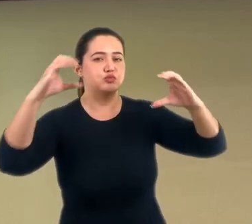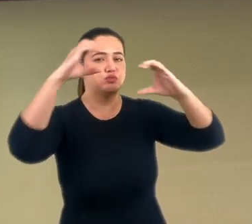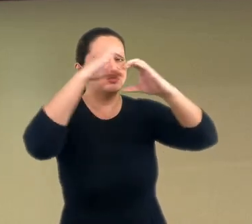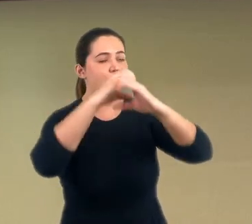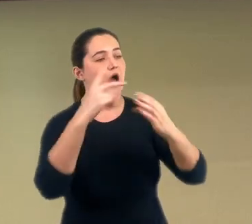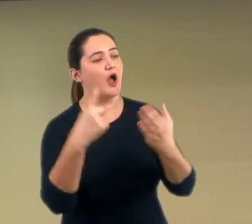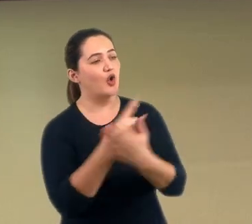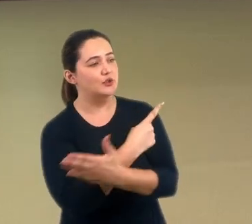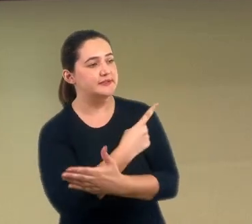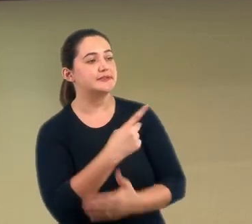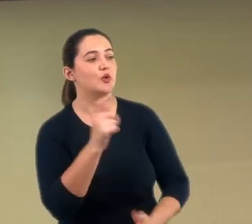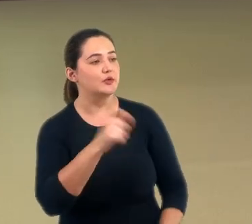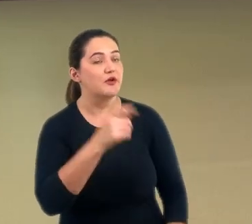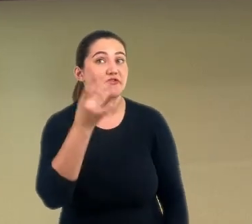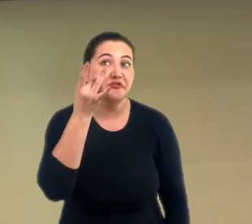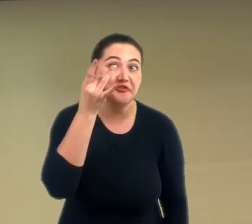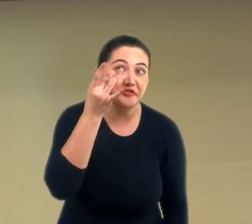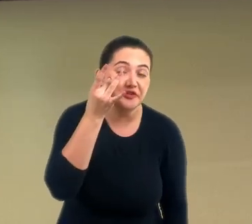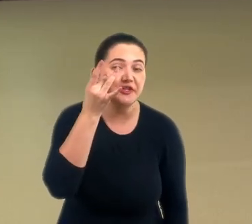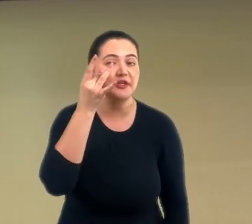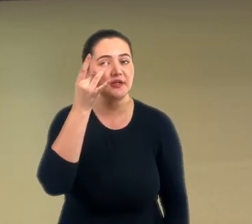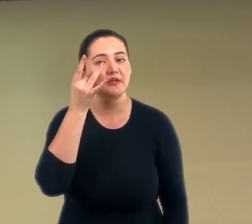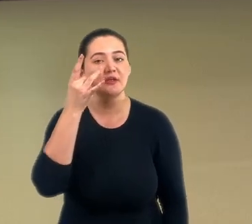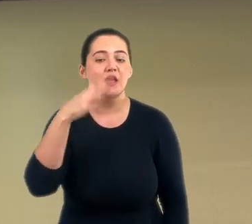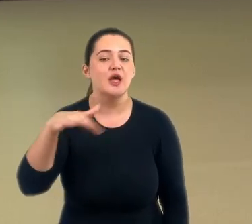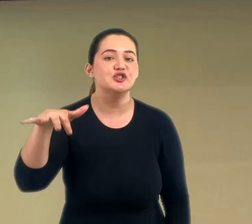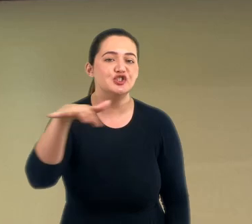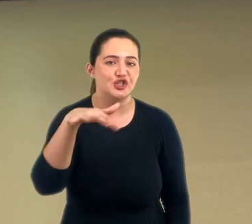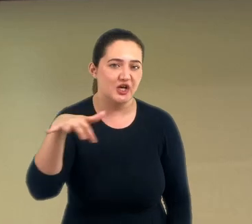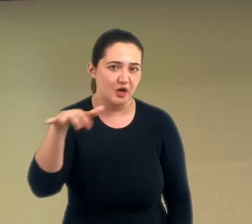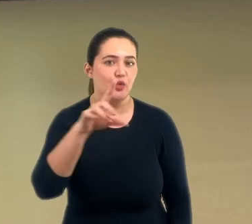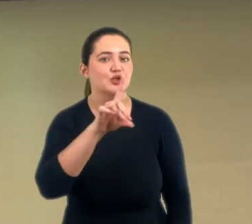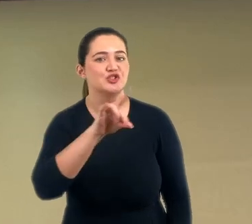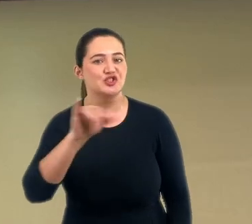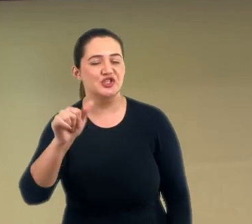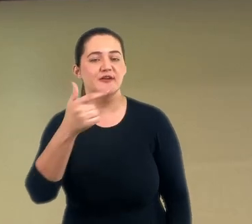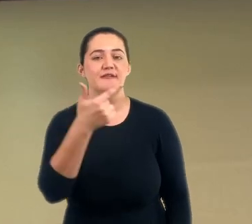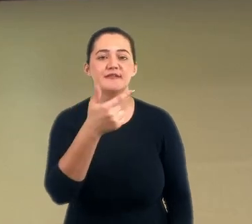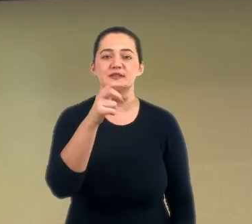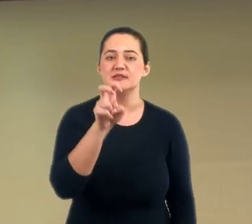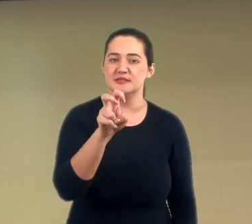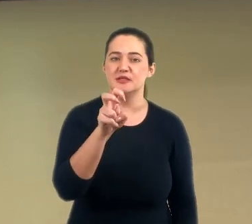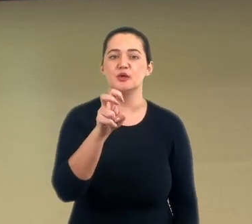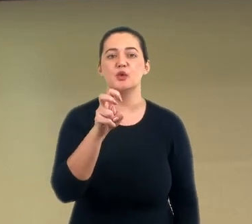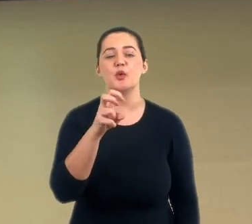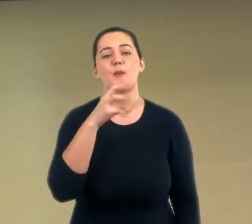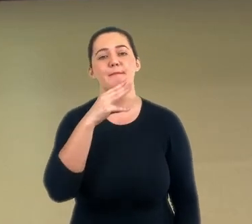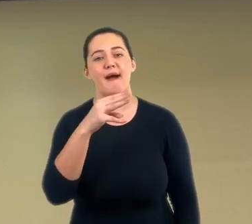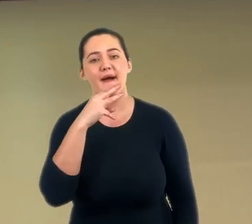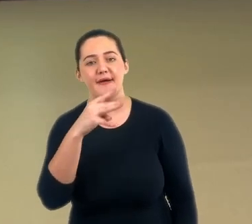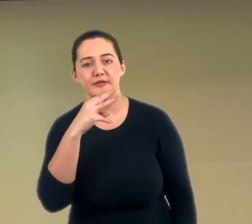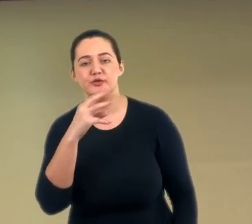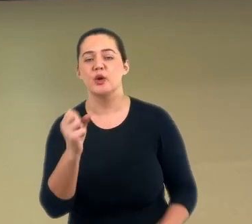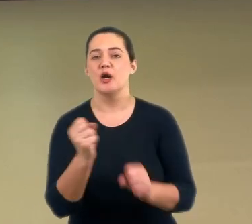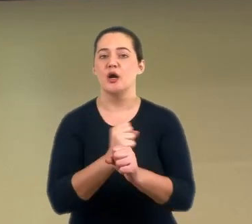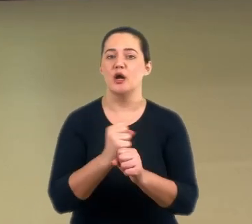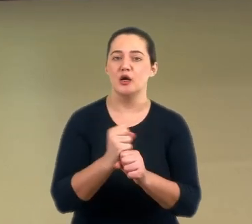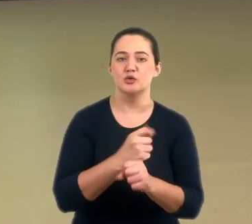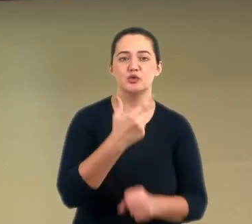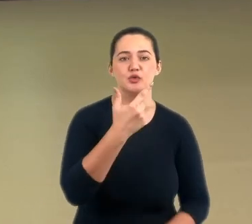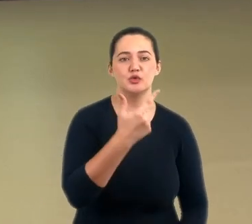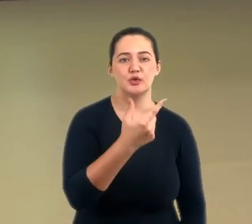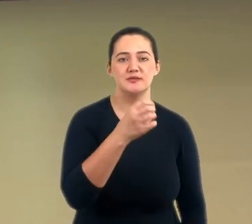nossos cálculos de maneira visível nessa parte do mundo, no dia 25 de março do ano 2030